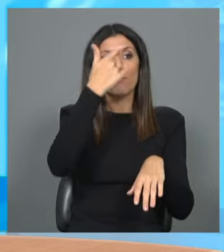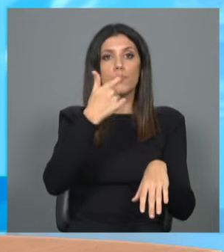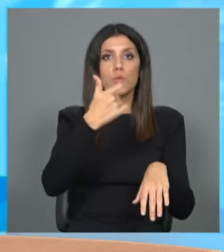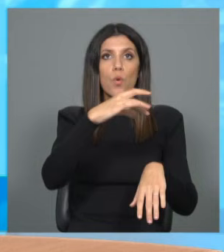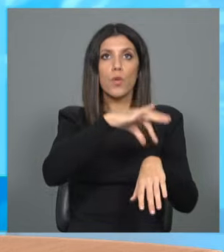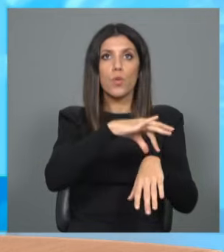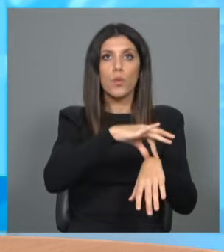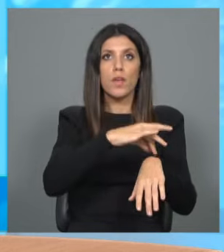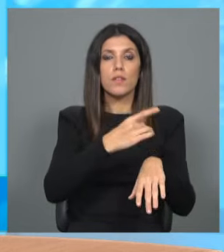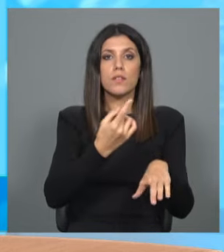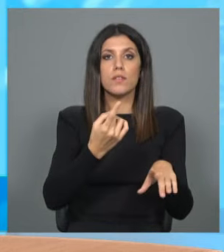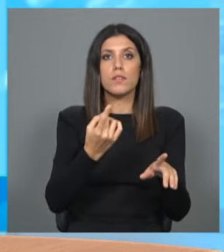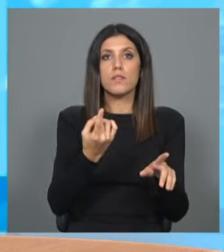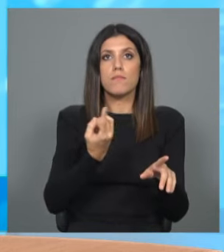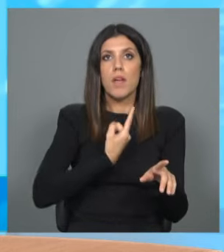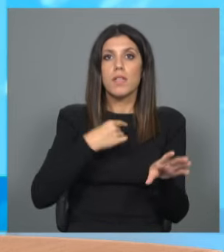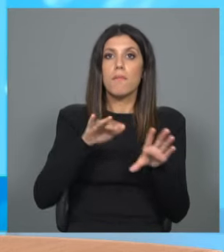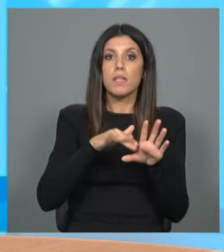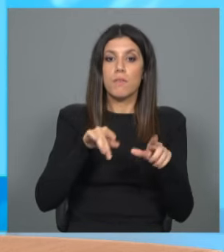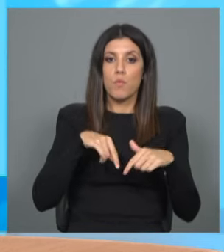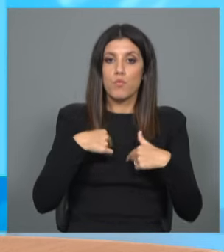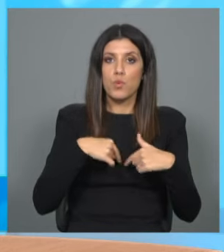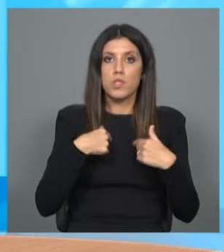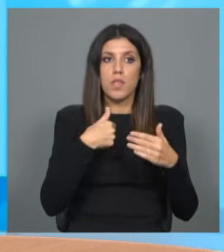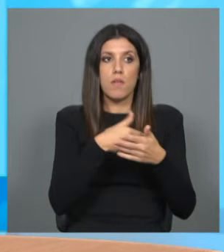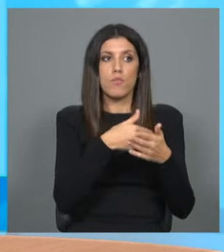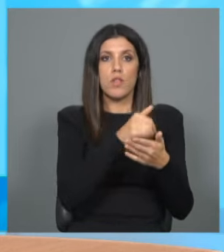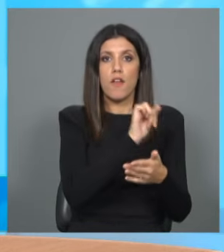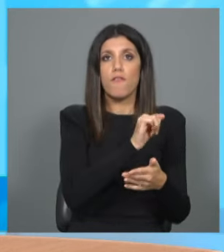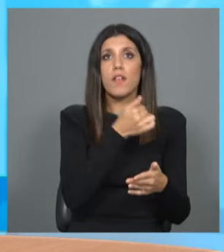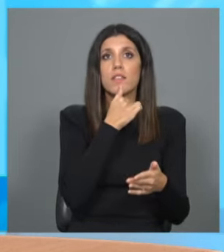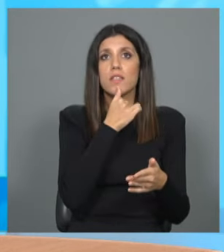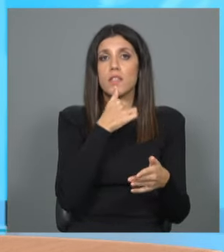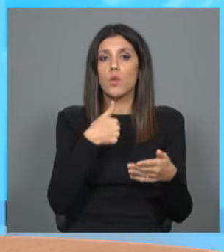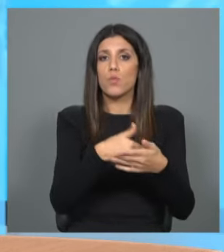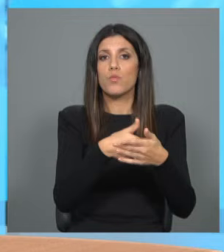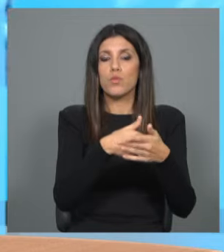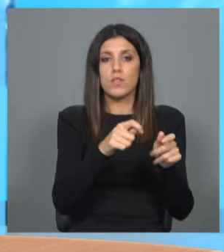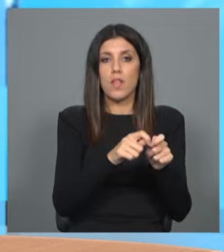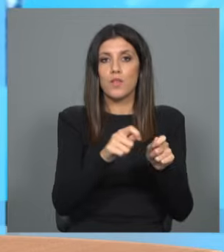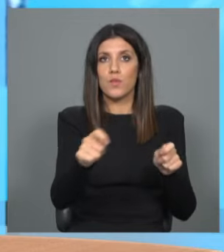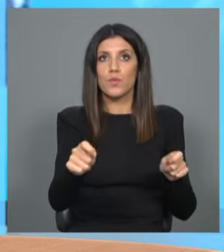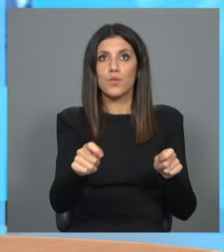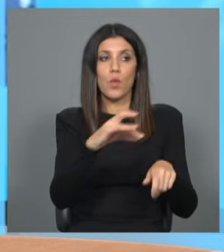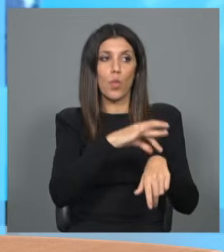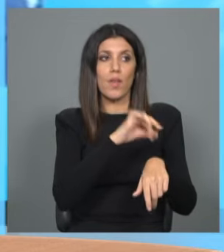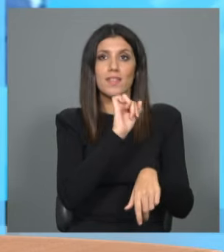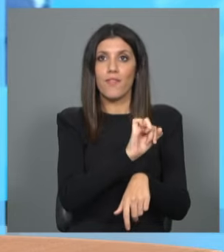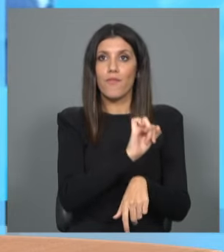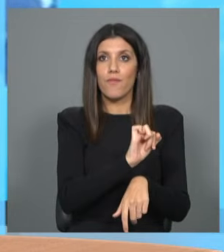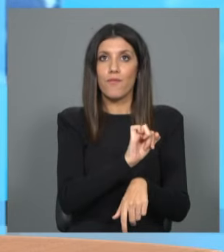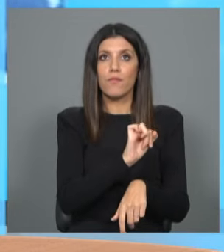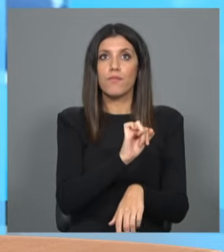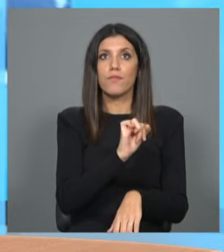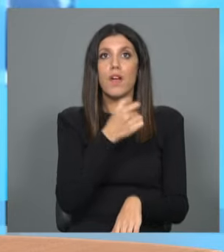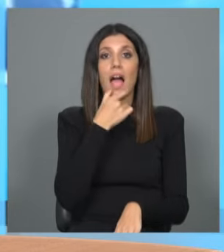ativamente no seu processo de doença, participar nas decisões ao longo de todo o processo de doença, quando a sua vida é marcada por